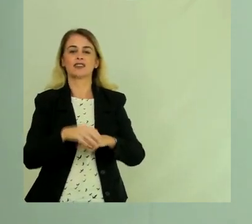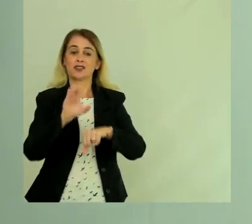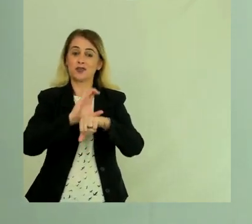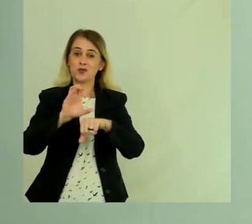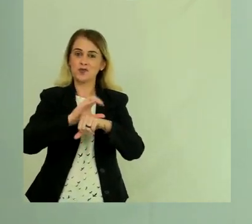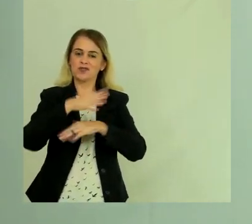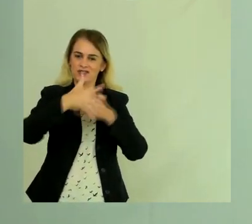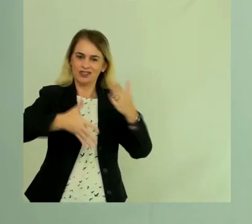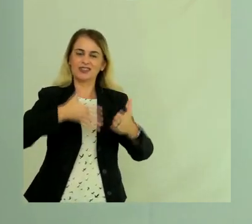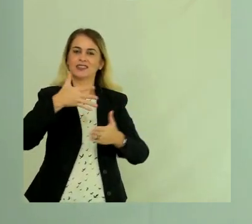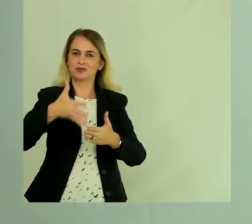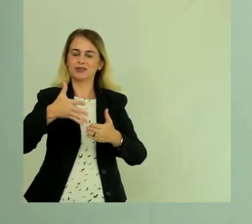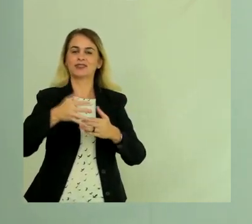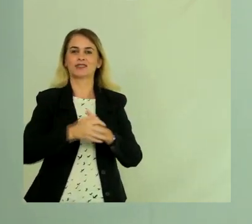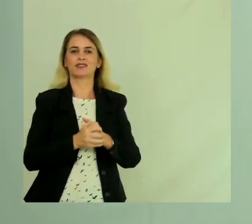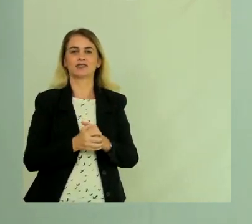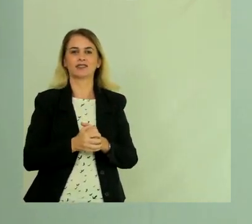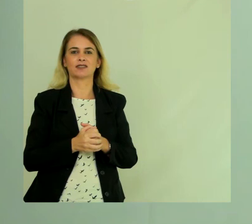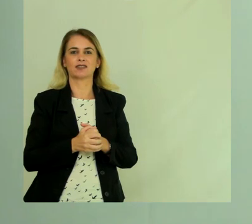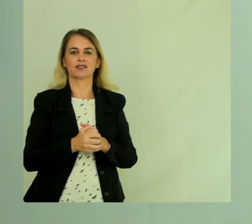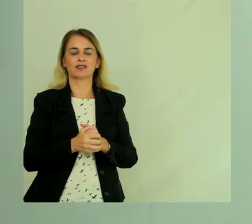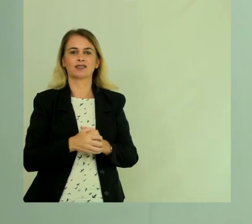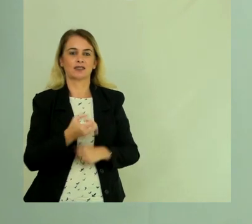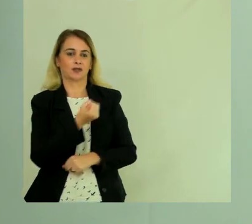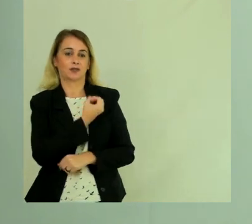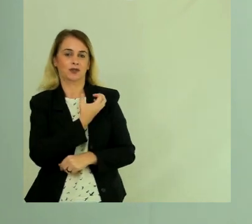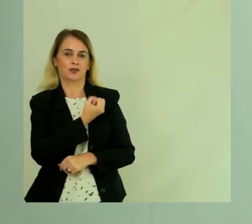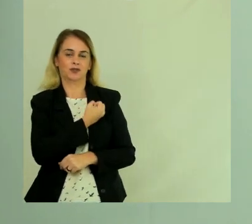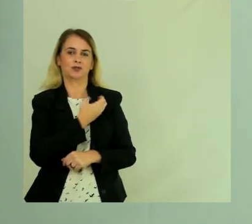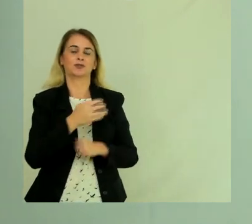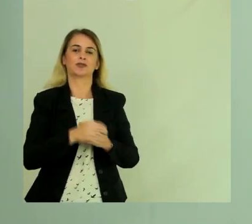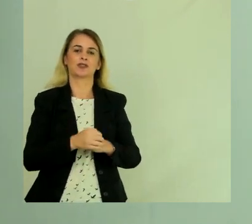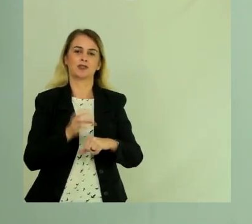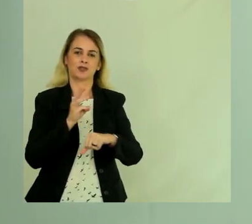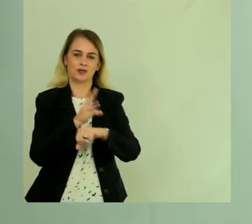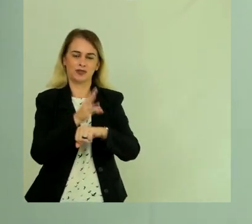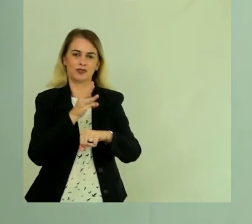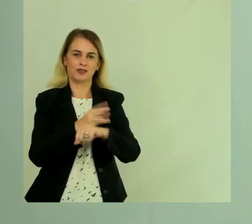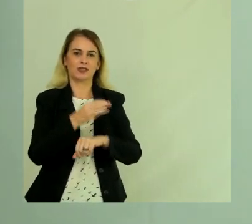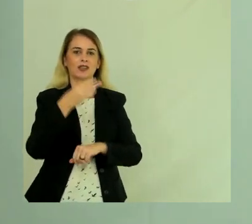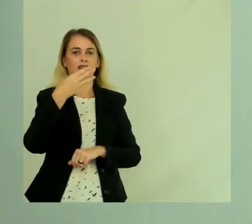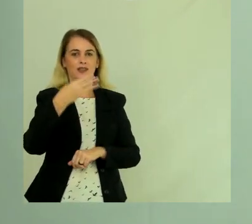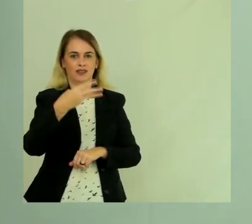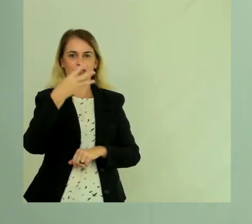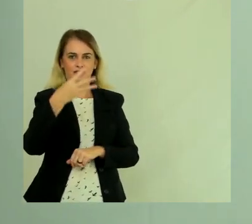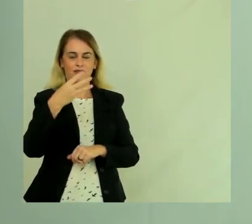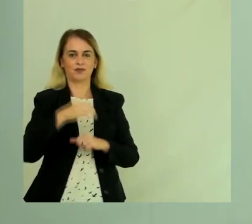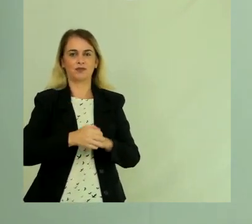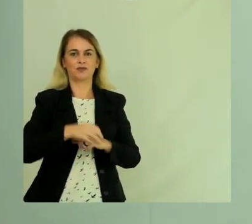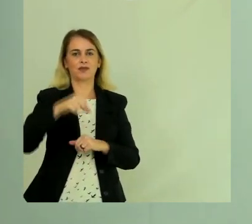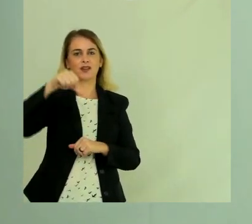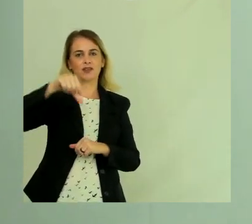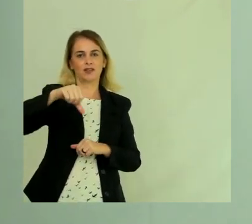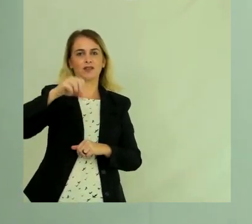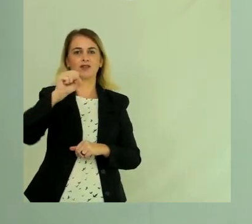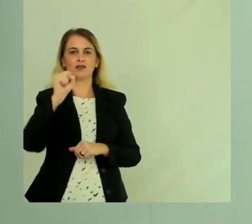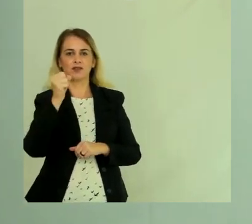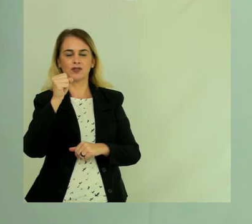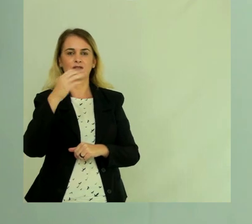de Libras. O meu número é um zap, né, 33